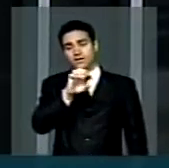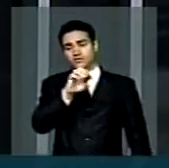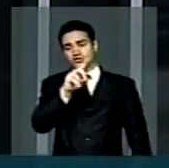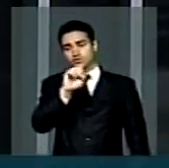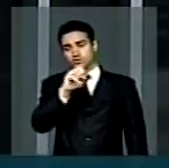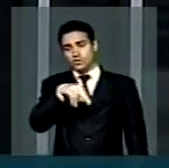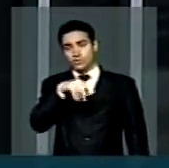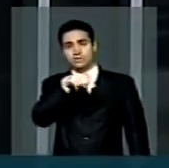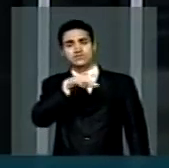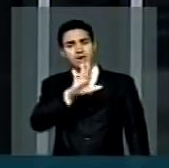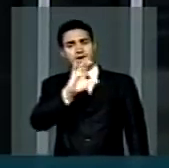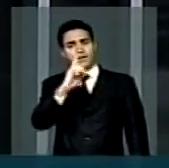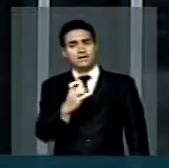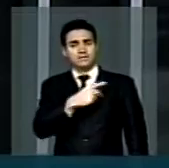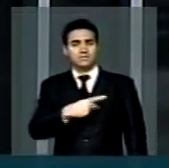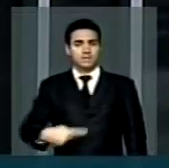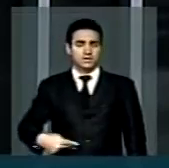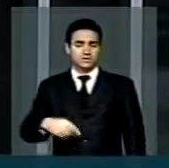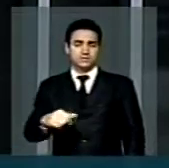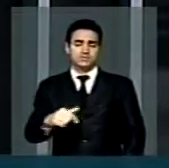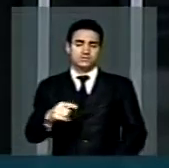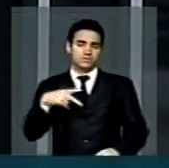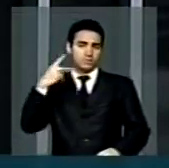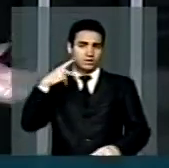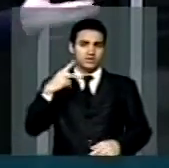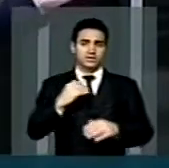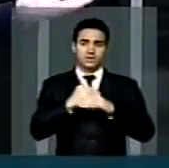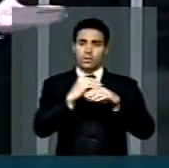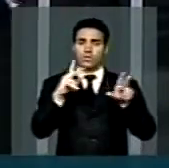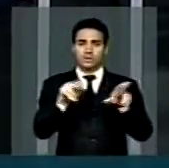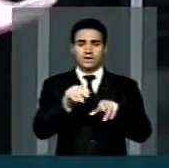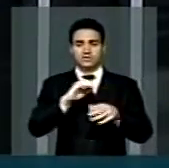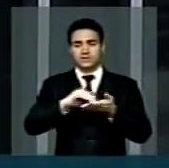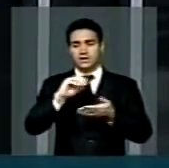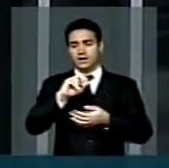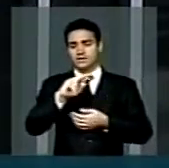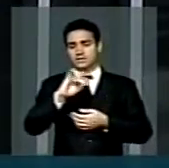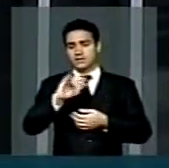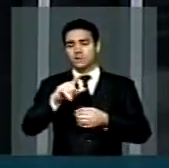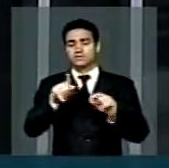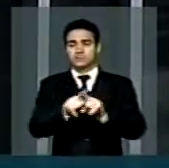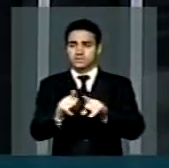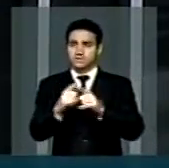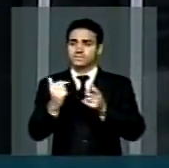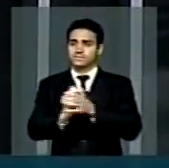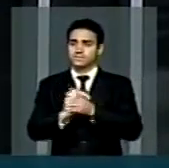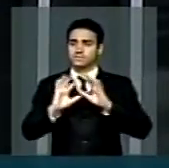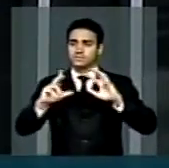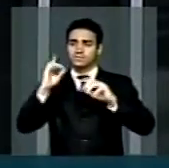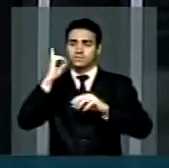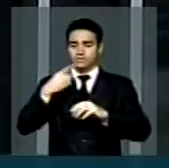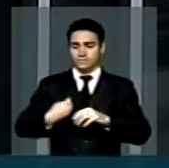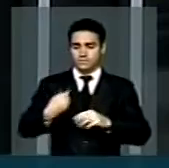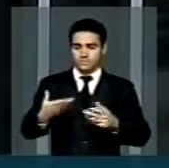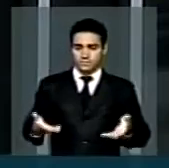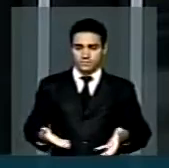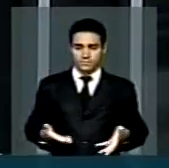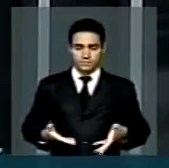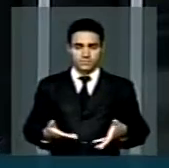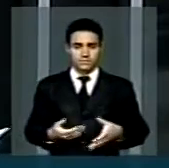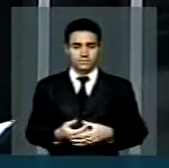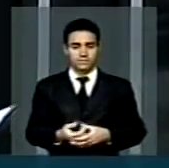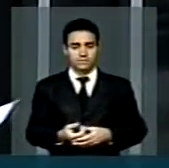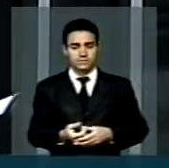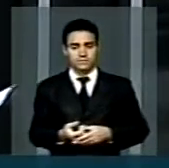foi ministro da Secretaria de Políticas de Igualdade Racial, em nome de quem saúdo todos os deputados e deputadas aqui presentes